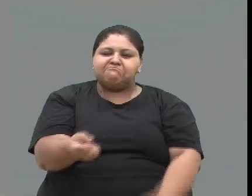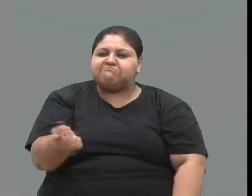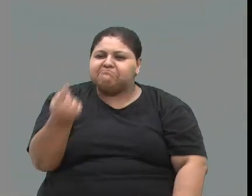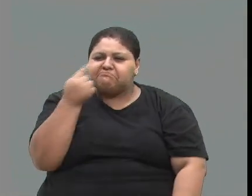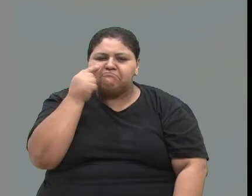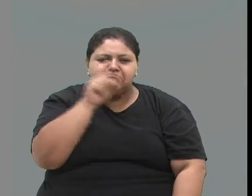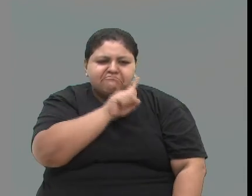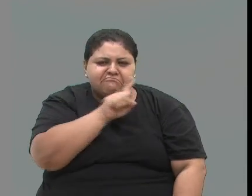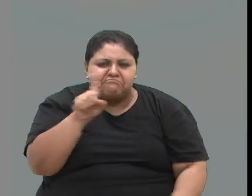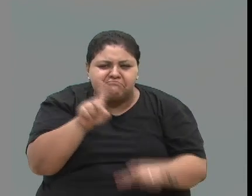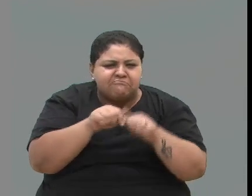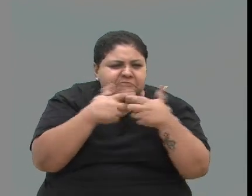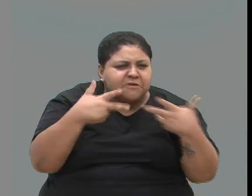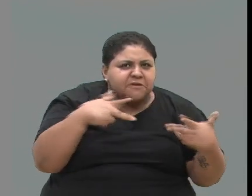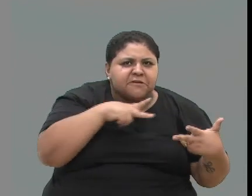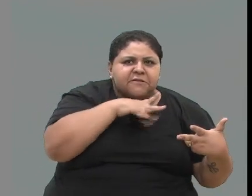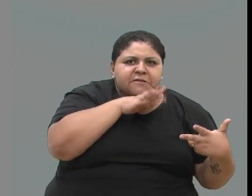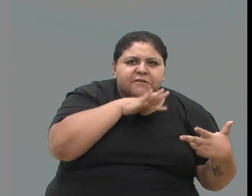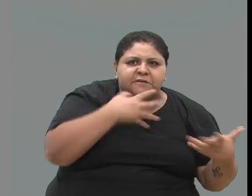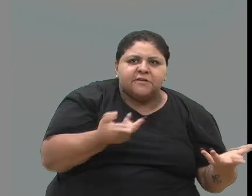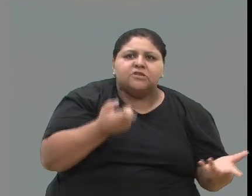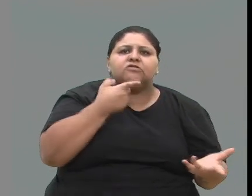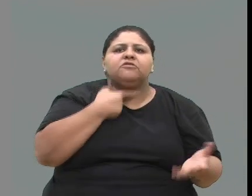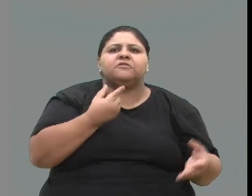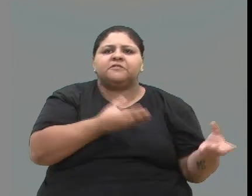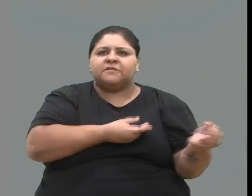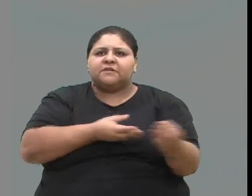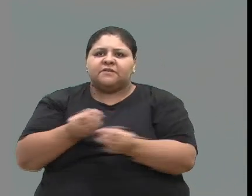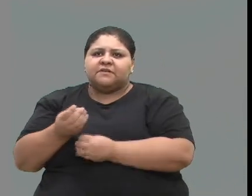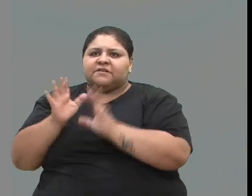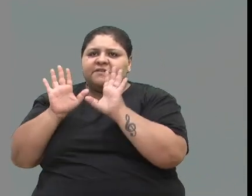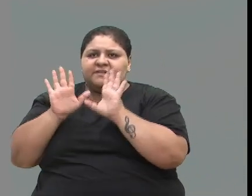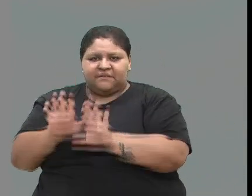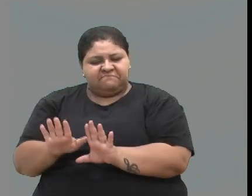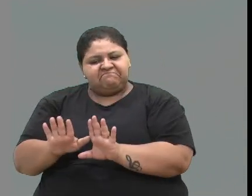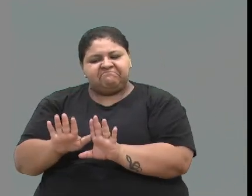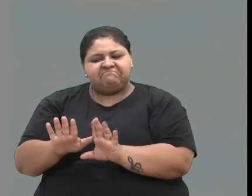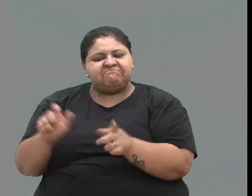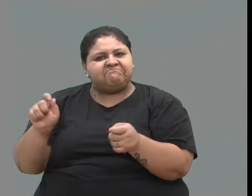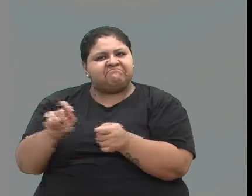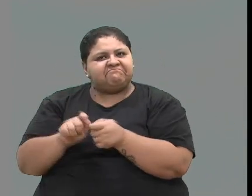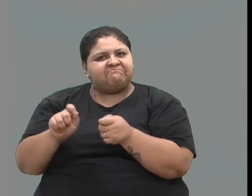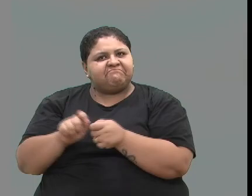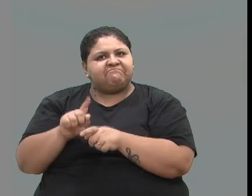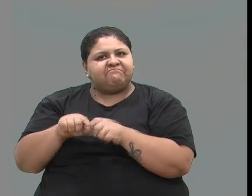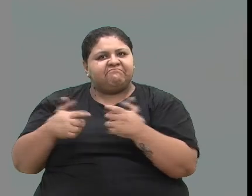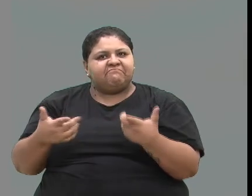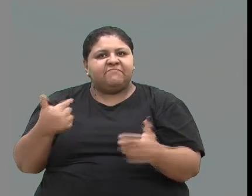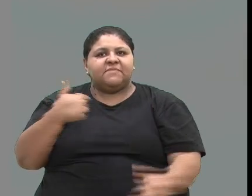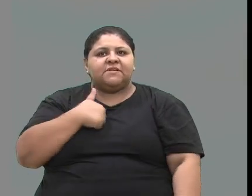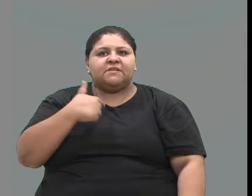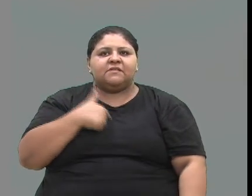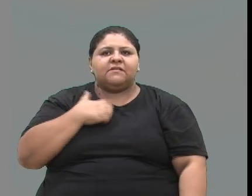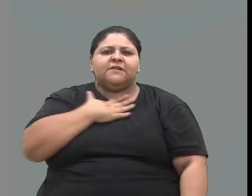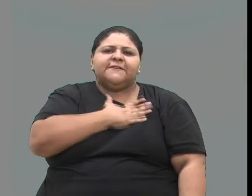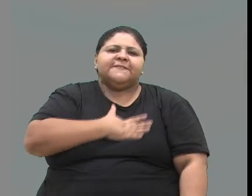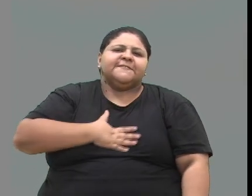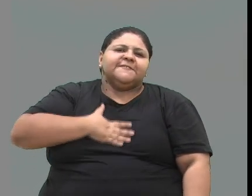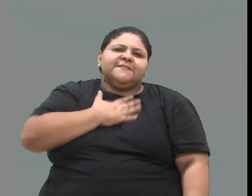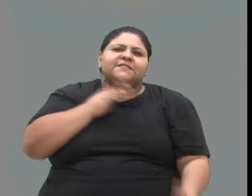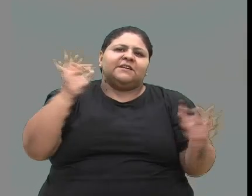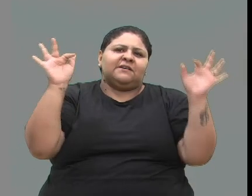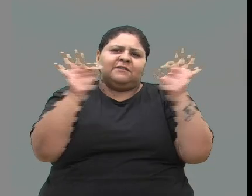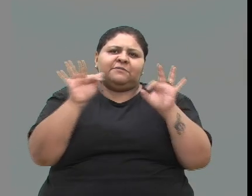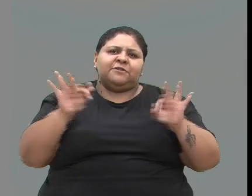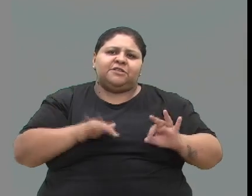ruins, por isso eu gosto muito de ficar fazer isso. Eu me sinto muito contente aqui